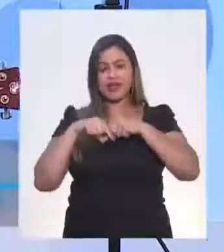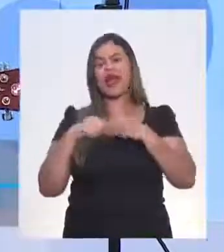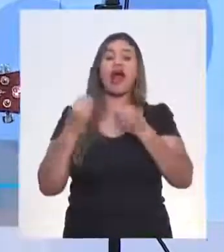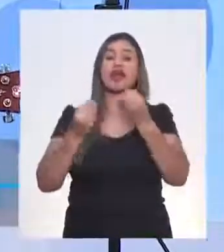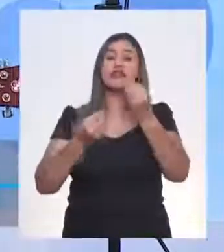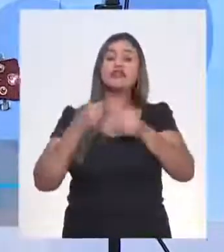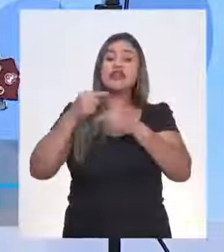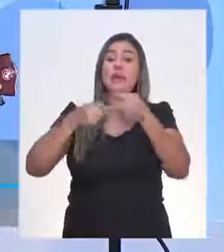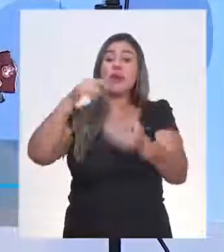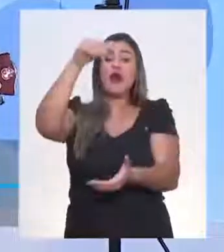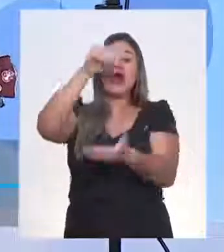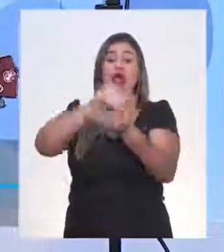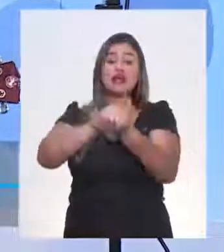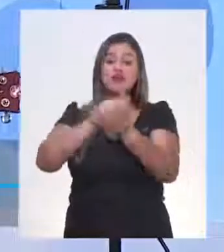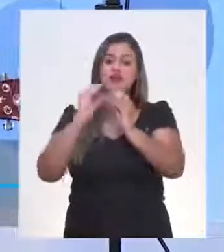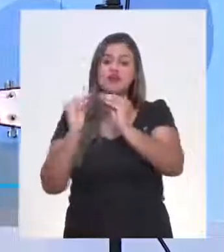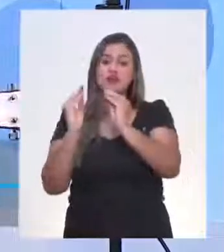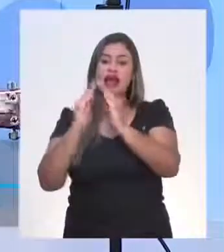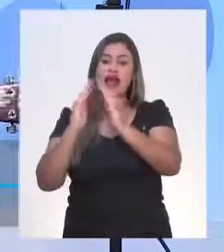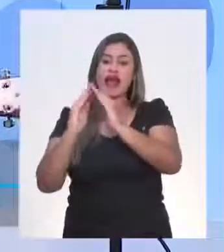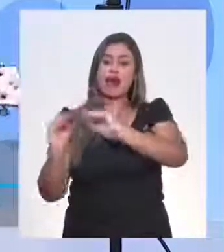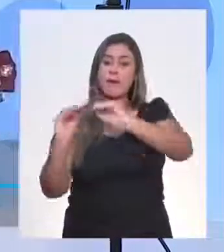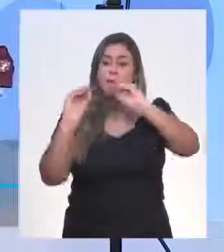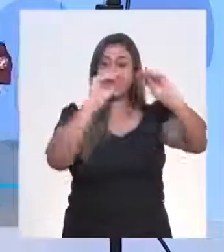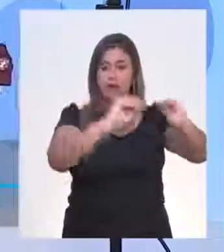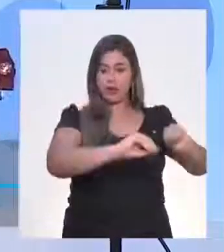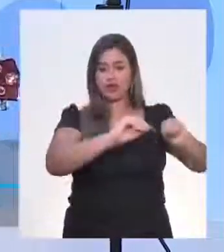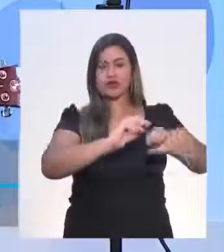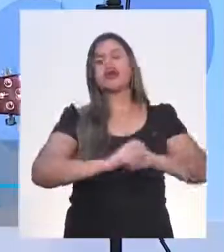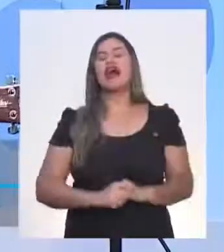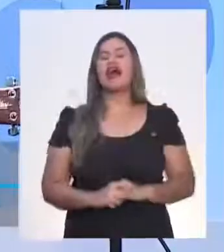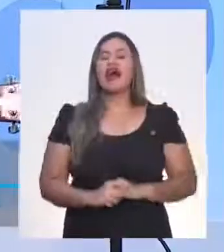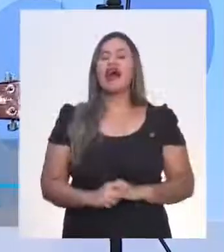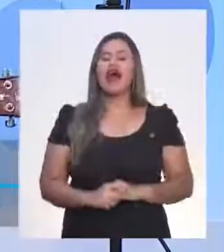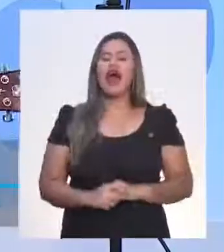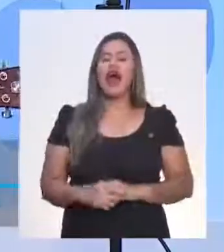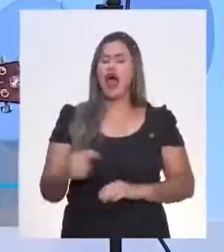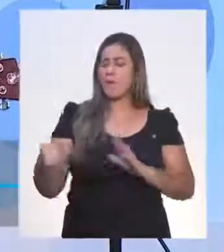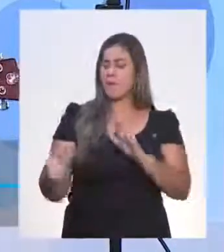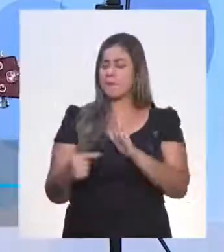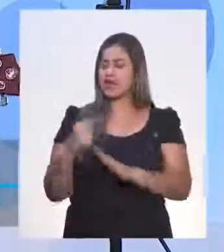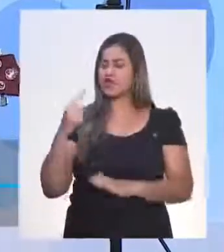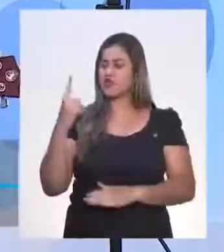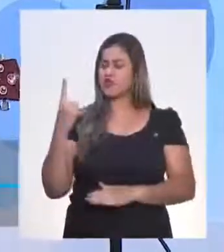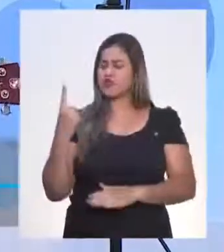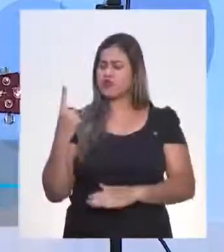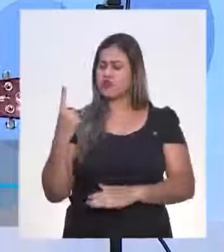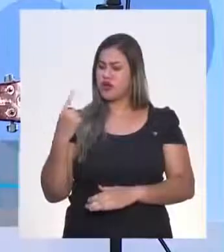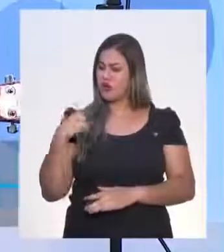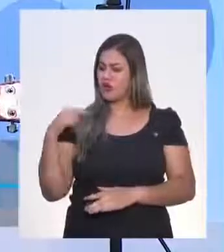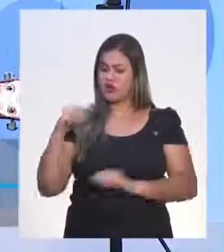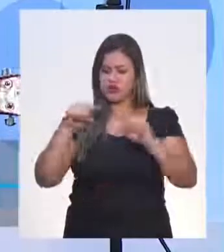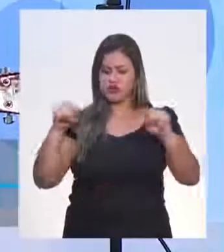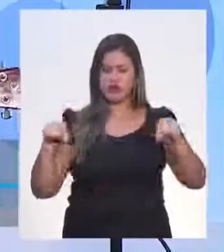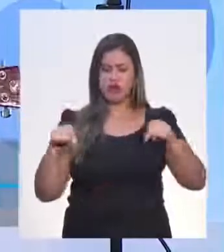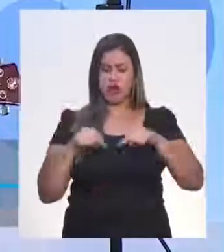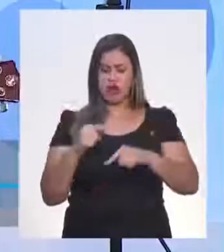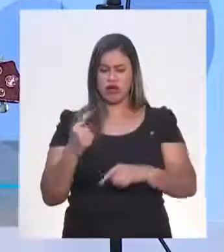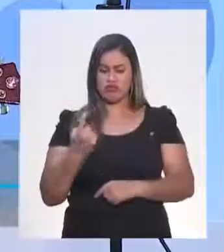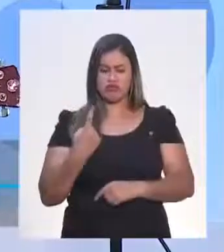dia ele se casou e mudou de casa Oi e o primeiro dia que eu fiquei eu fiquei sozinho no meu quarto